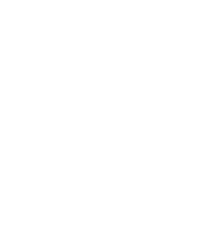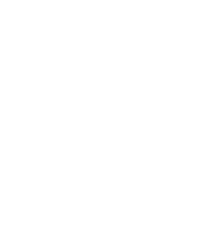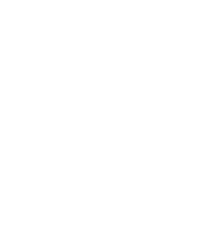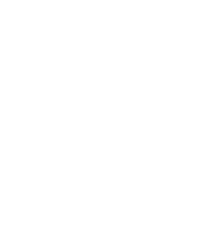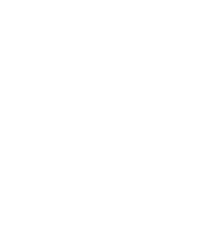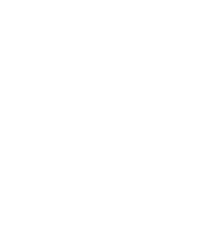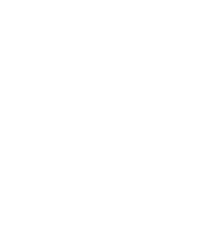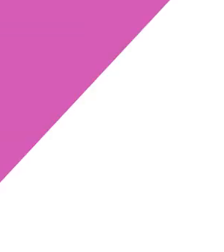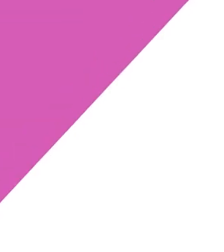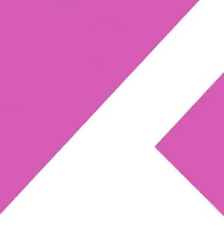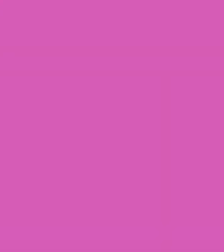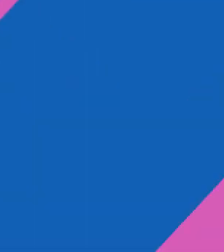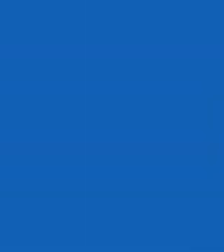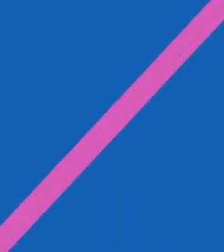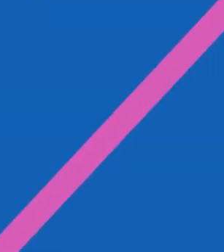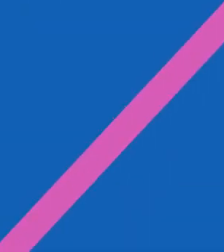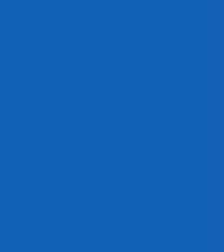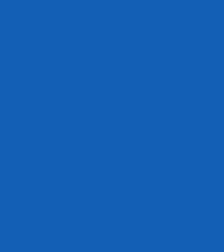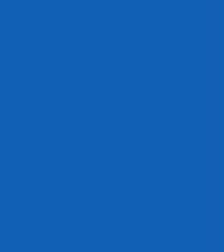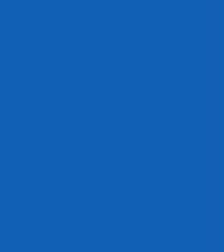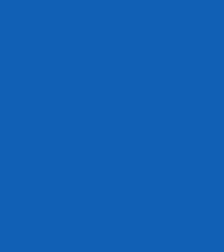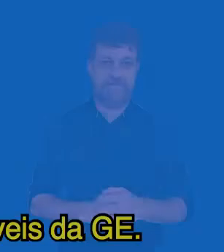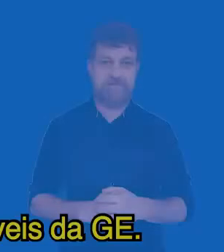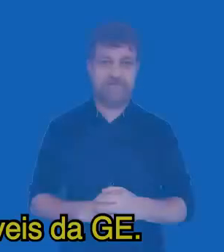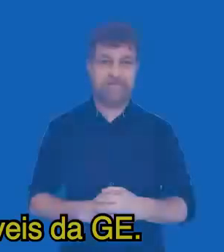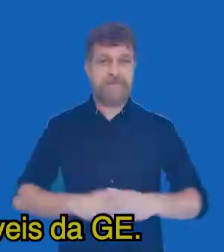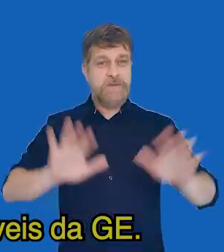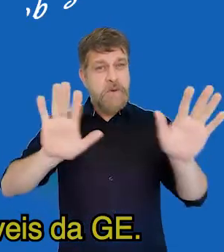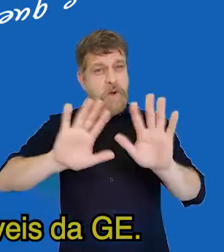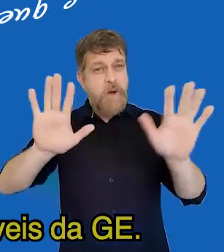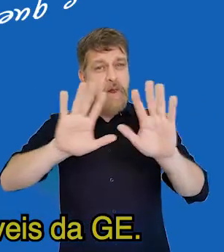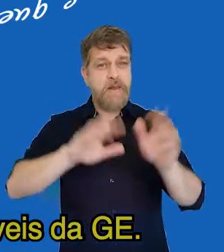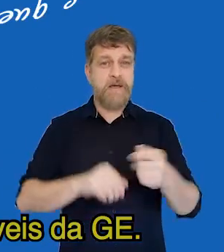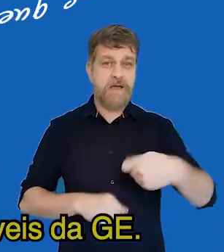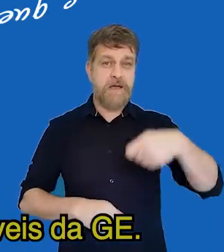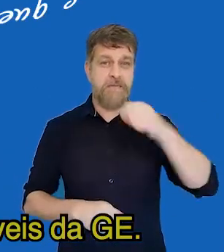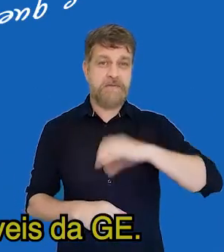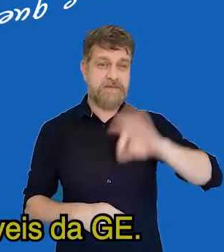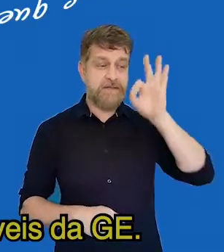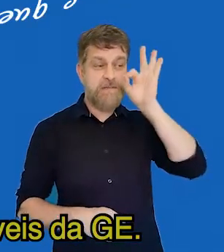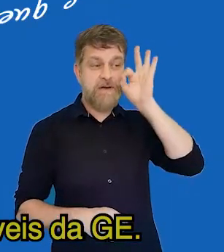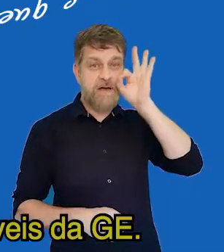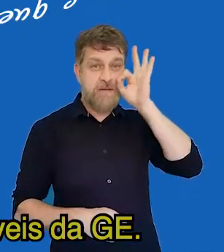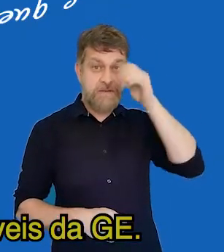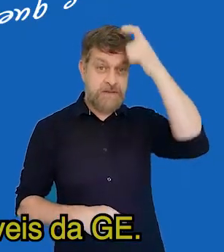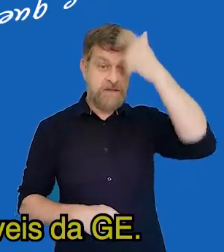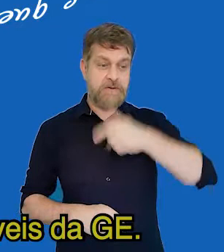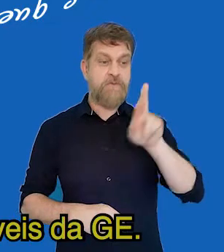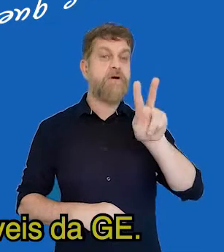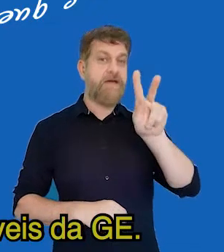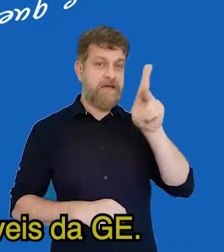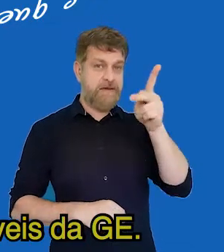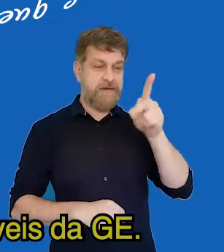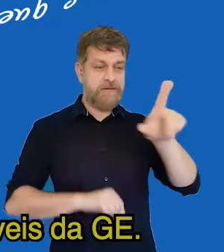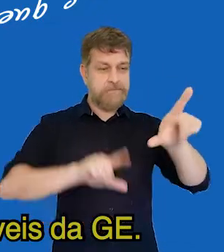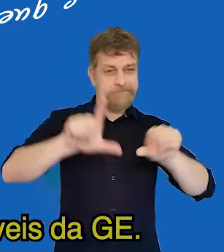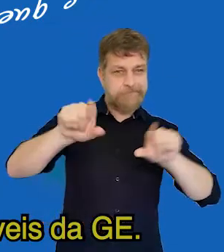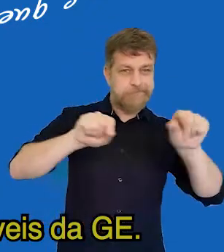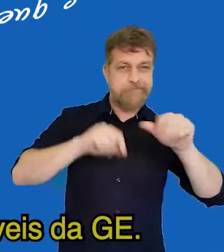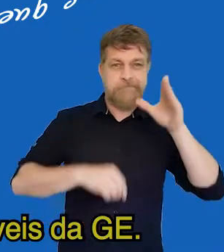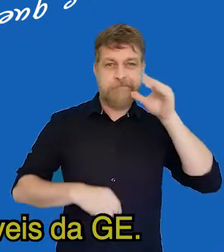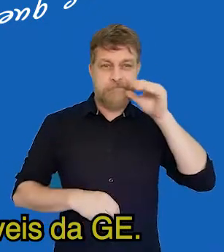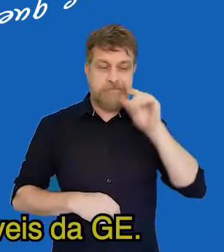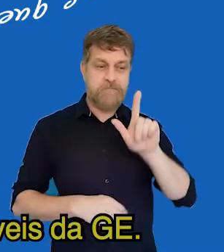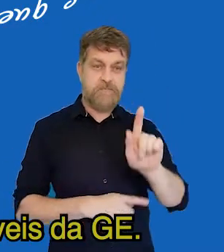brinquedinho as faixas diagonais em azul e rosa lá pessoal eu me chama Samanta Viana sou especialista em recrutamento e seleção na